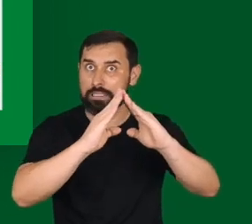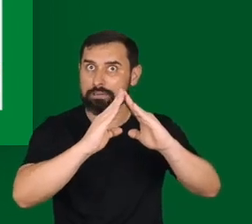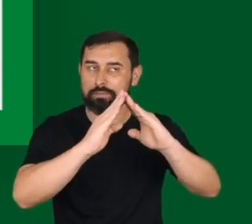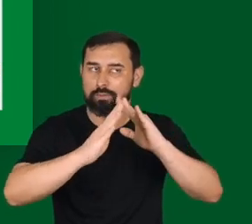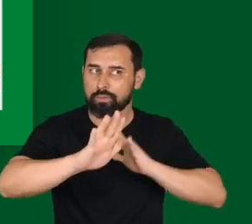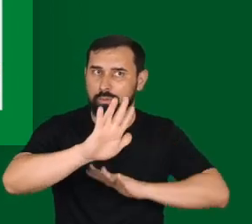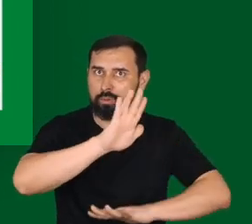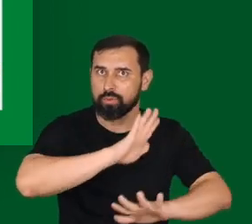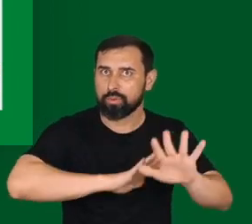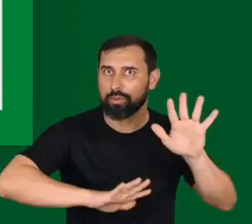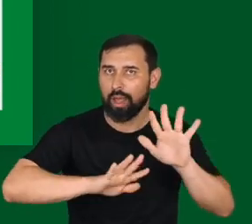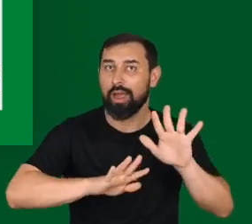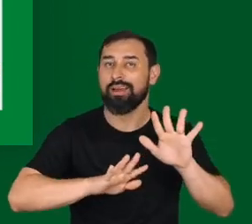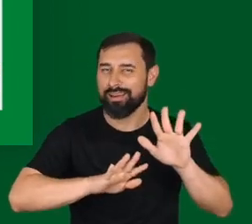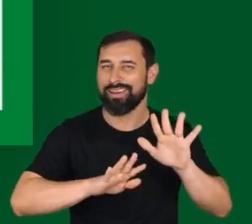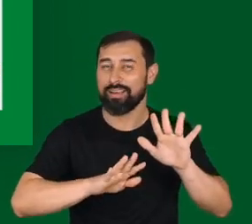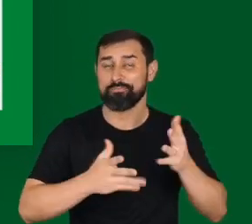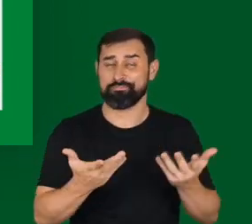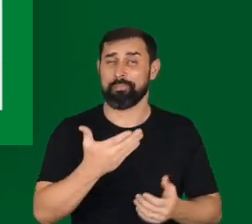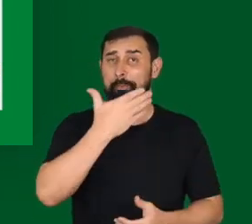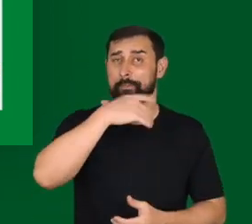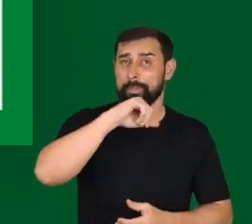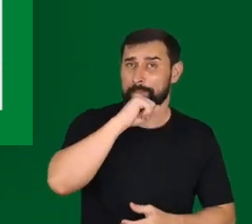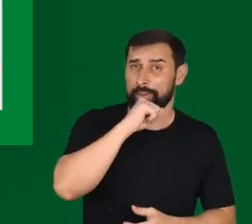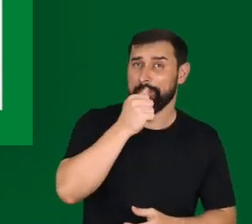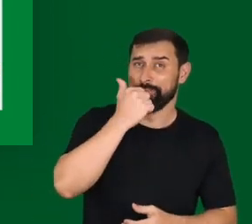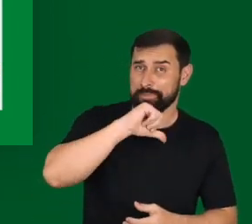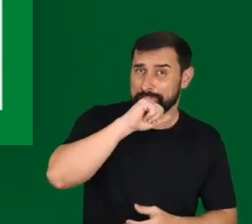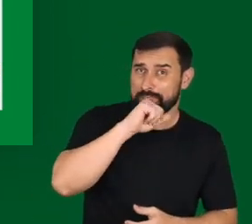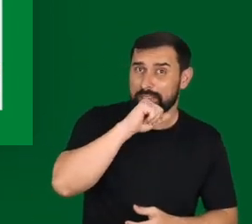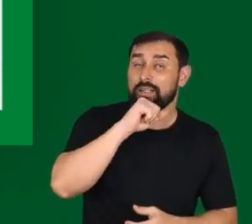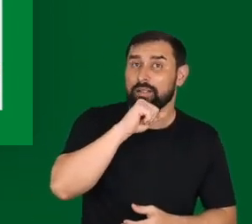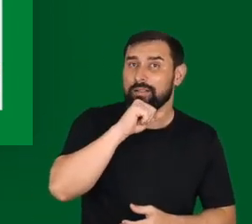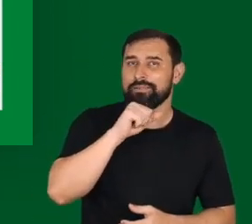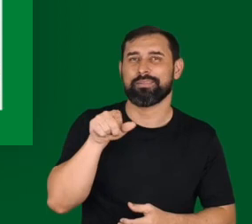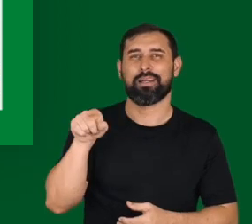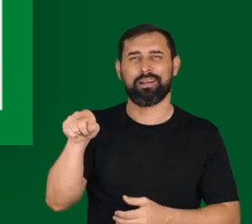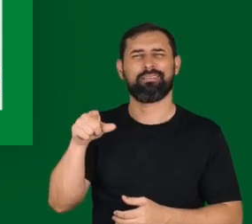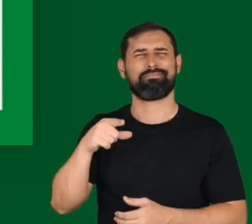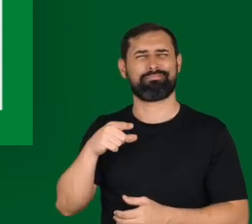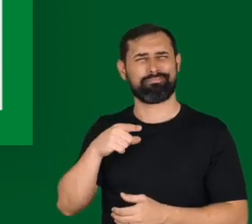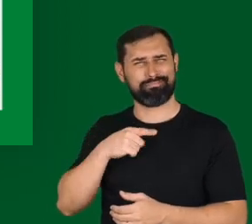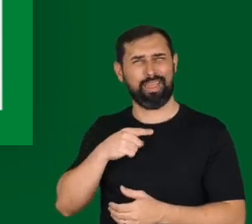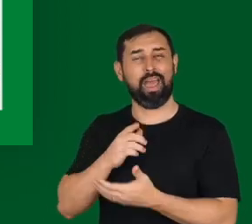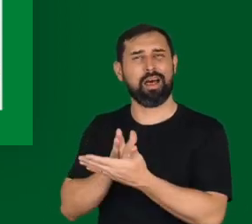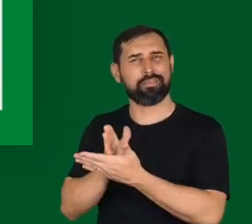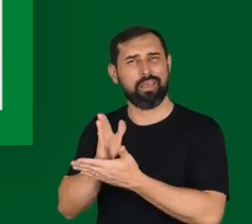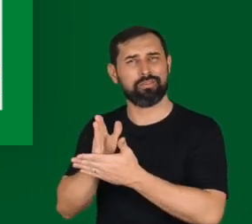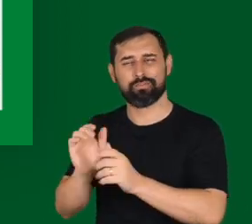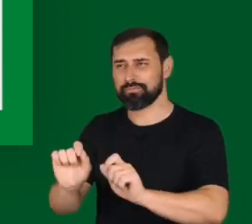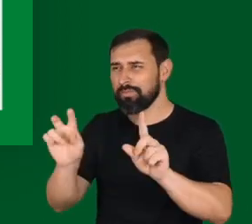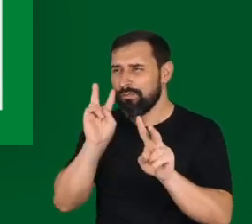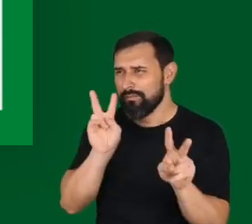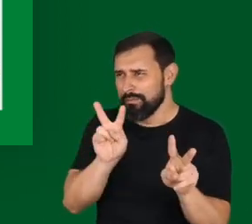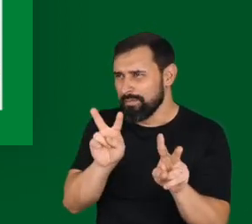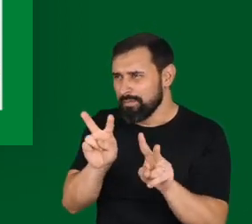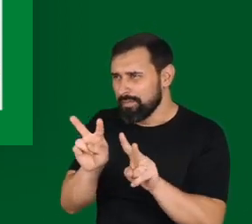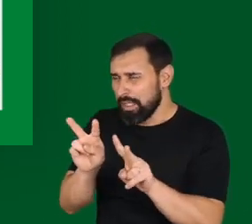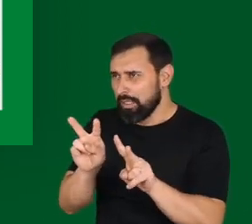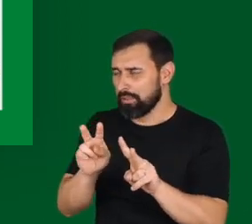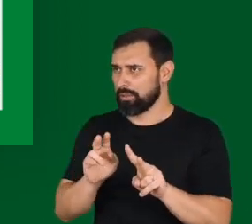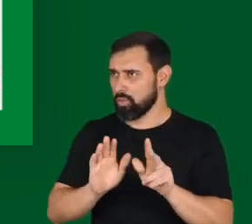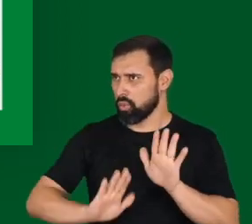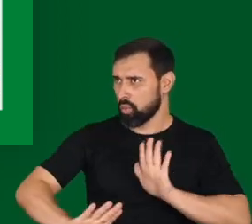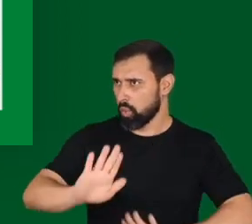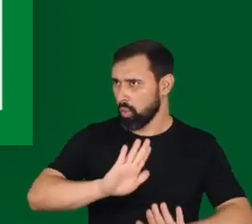né? Em casa, que elas podem acontecer. Então, é interessante quem é pai, né? Os pais acessarem esse material